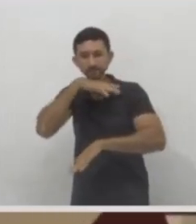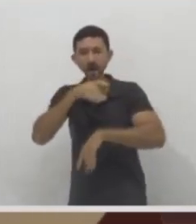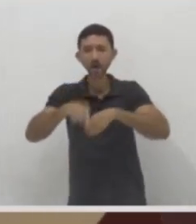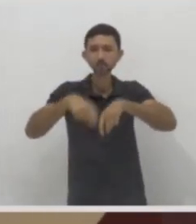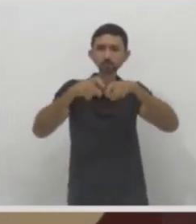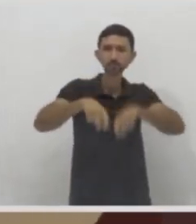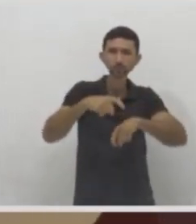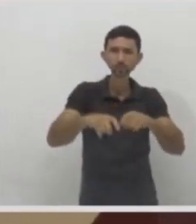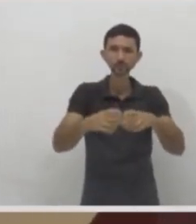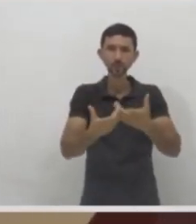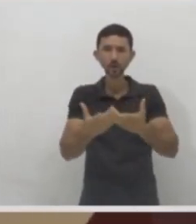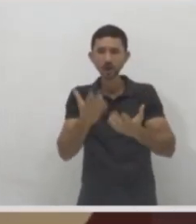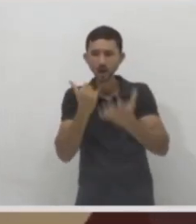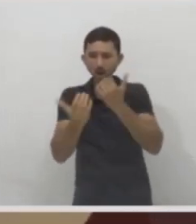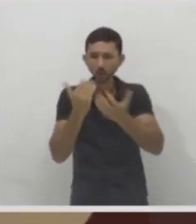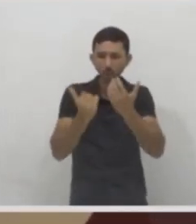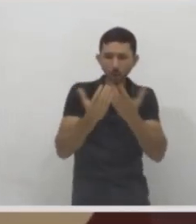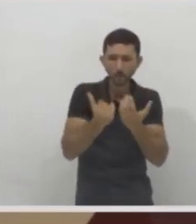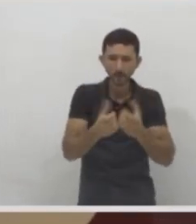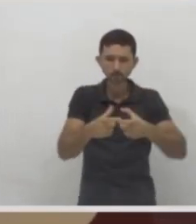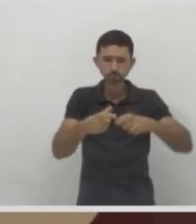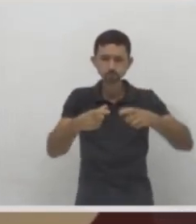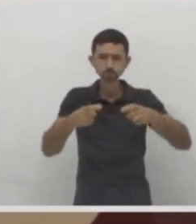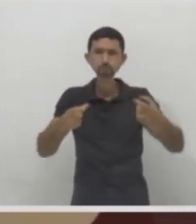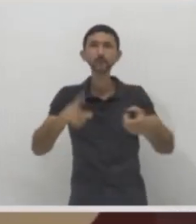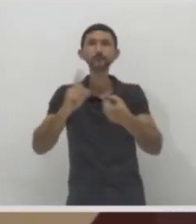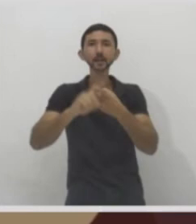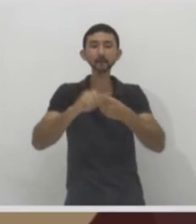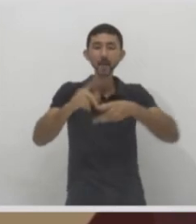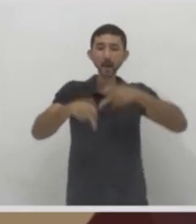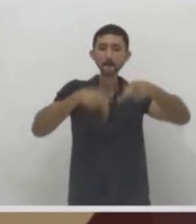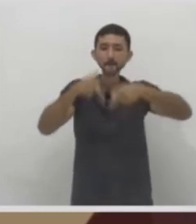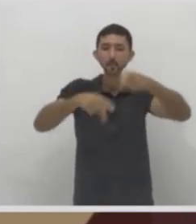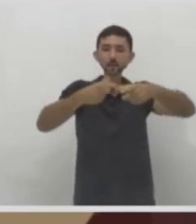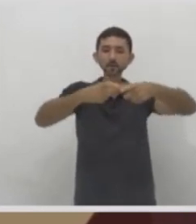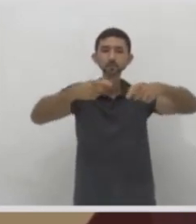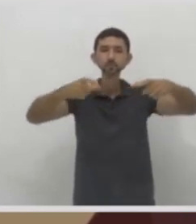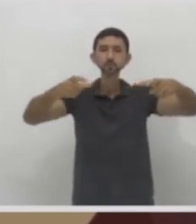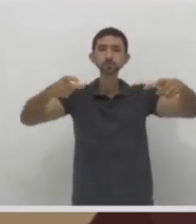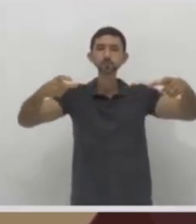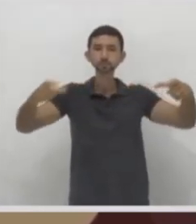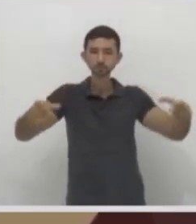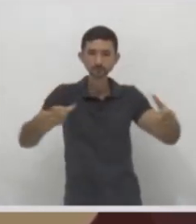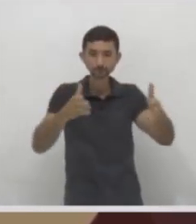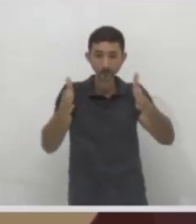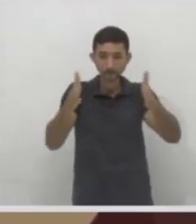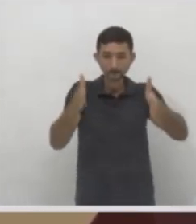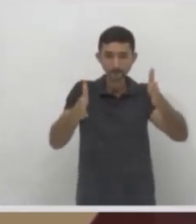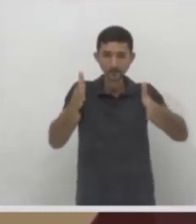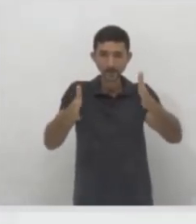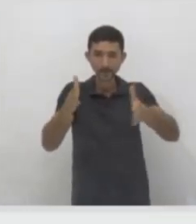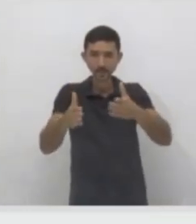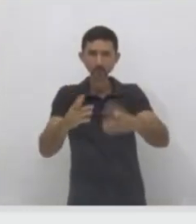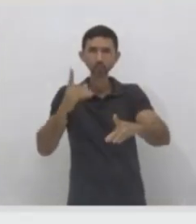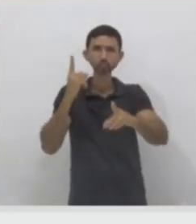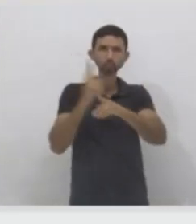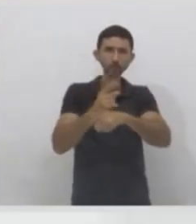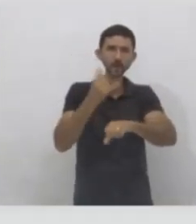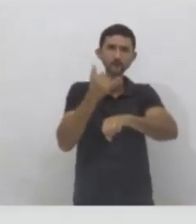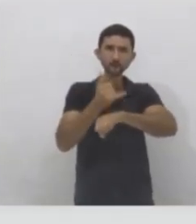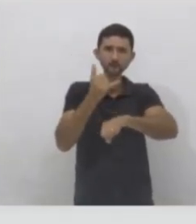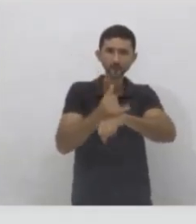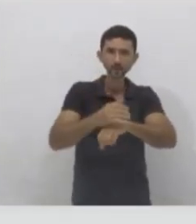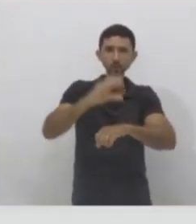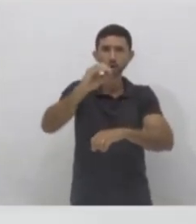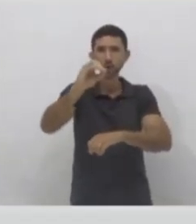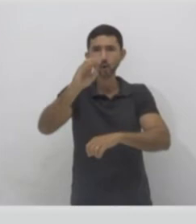houvesse mais alimentos, e por isso houve outro aumento da população. Neste período, descobriram metais como o cobre,